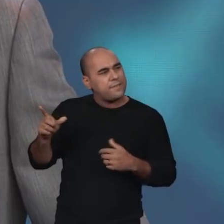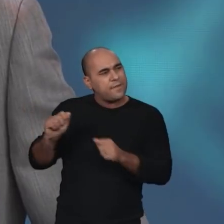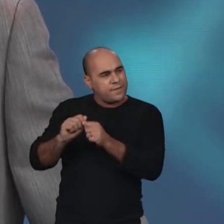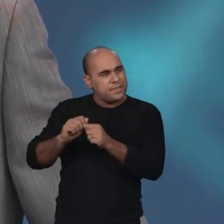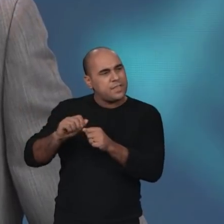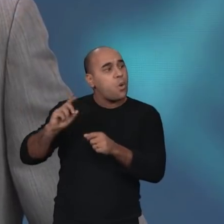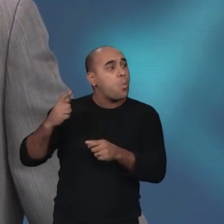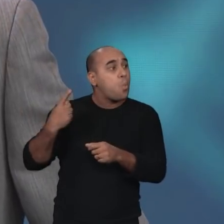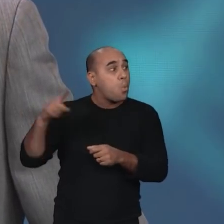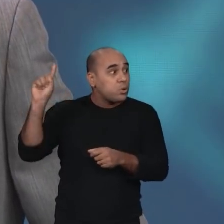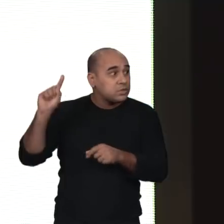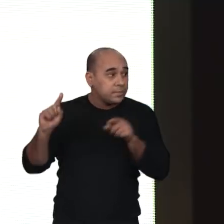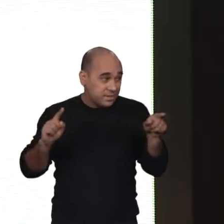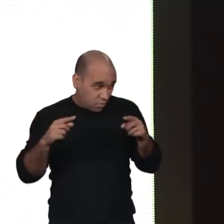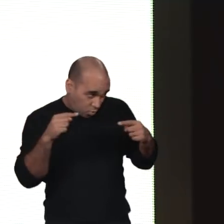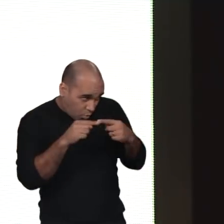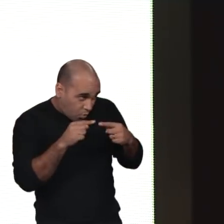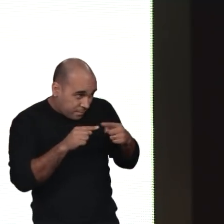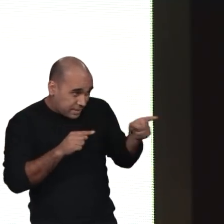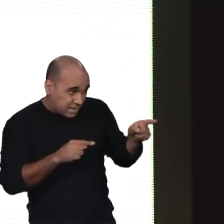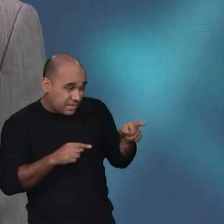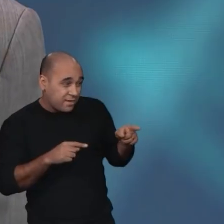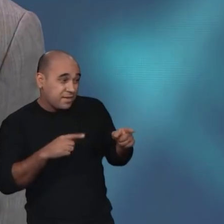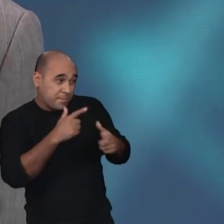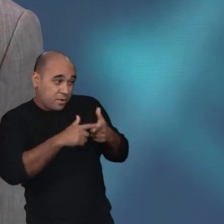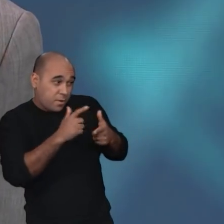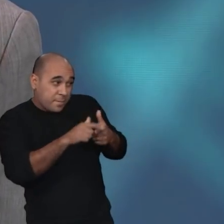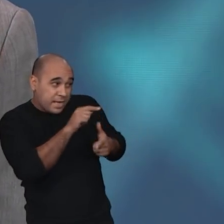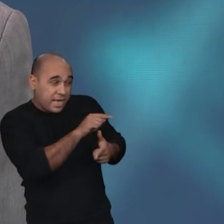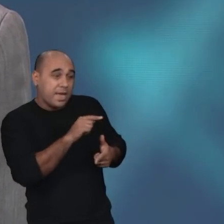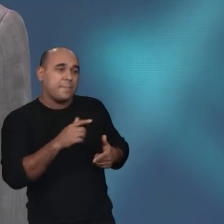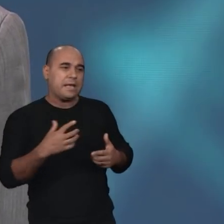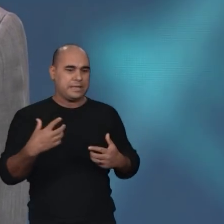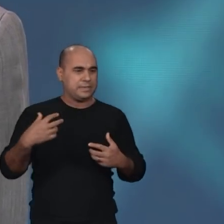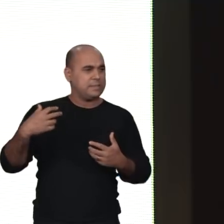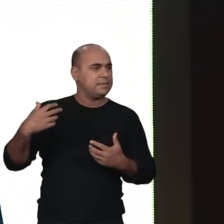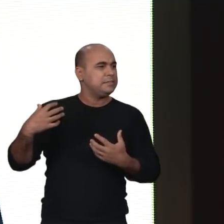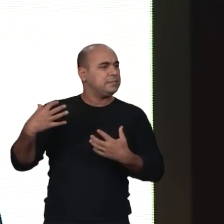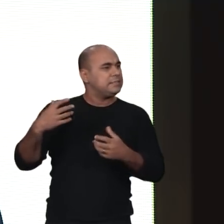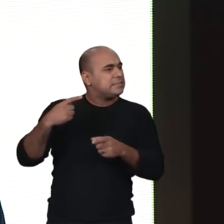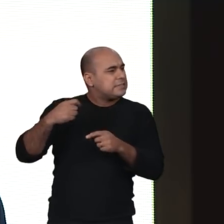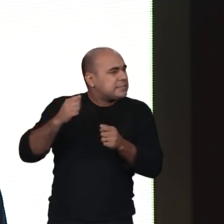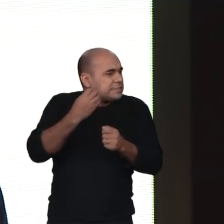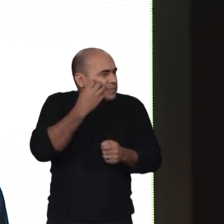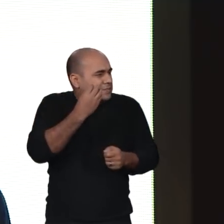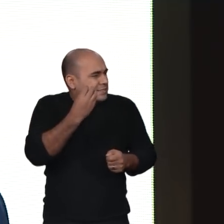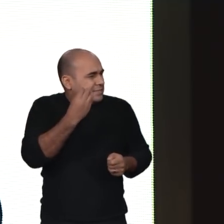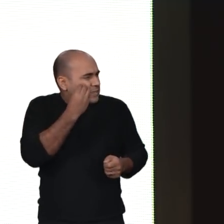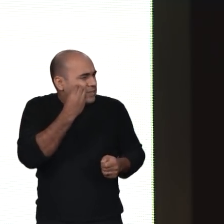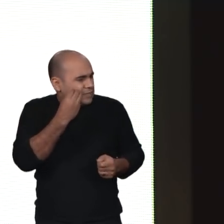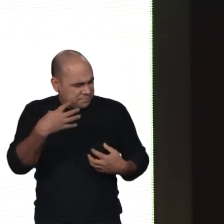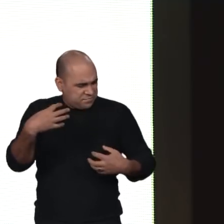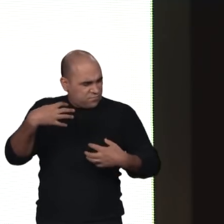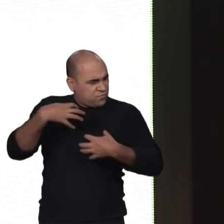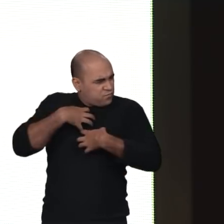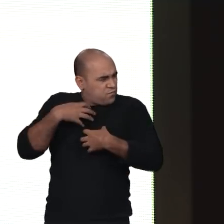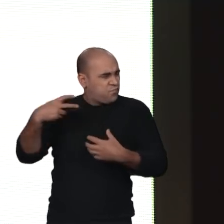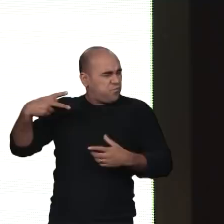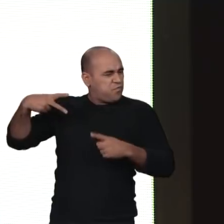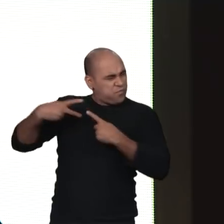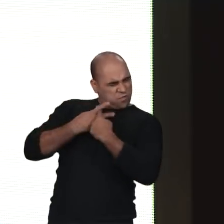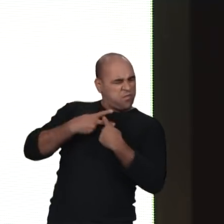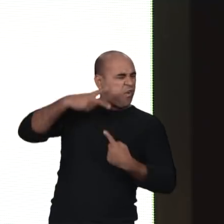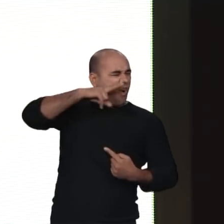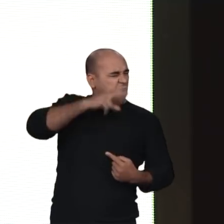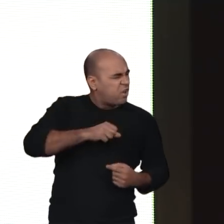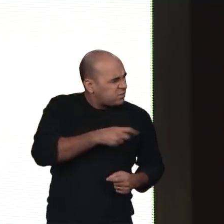Flávia acabou de fazer para você, se você já foi atingido por algum castigo de Deus, Rodrigo? Exatamente. Inclusive, vou confessar, isso aqui eu posso dar esse